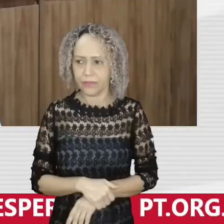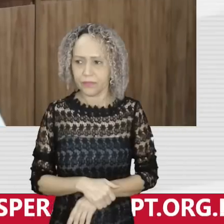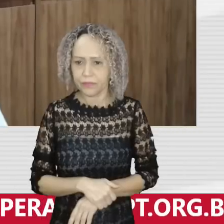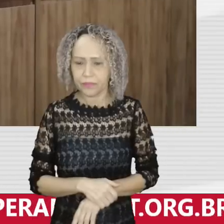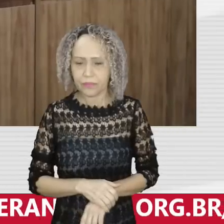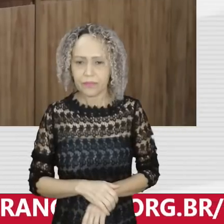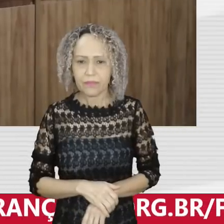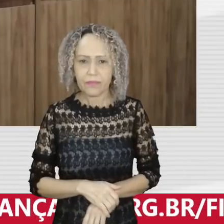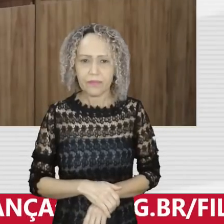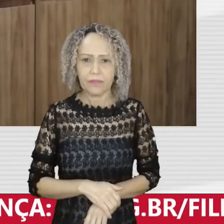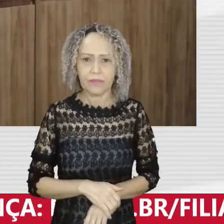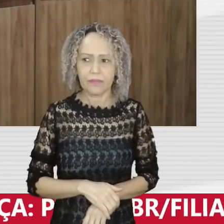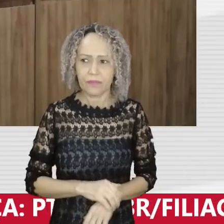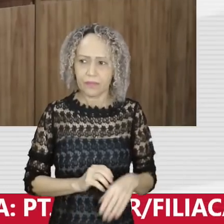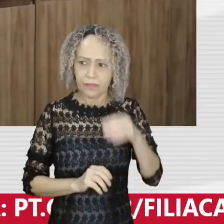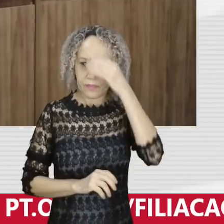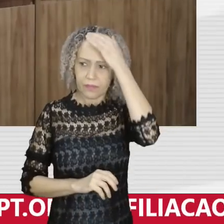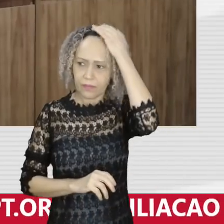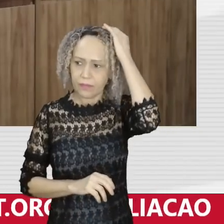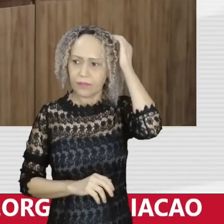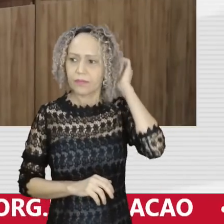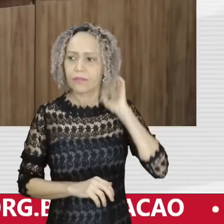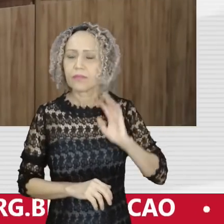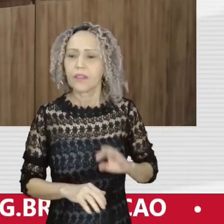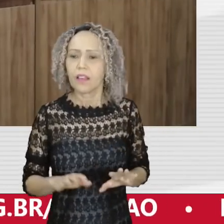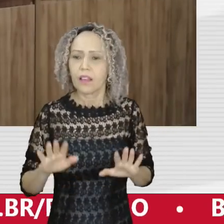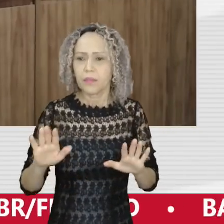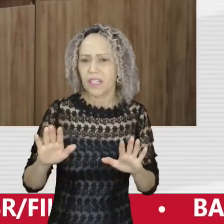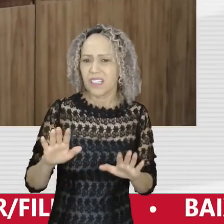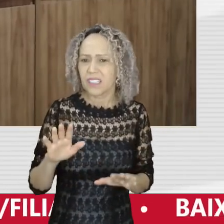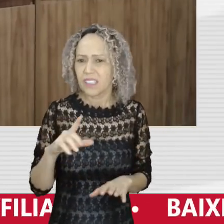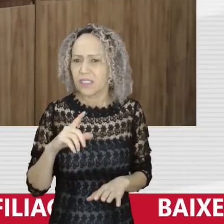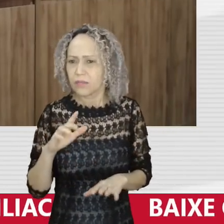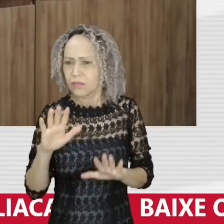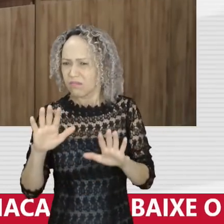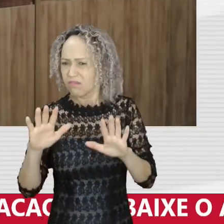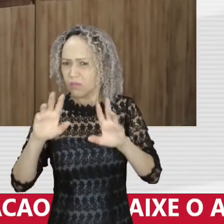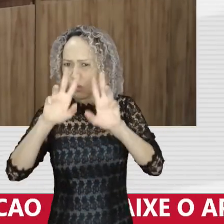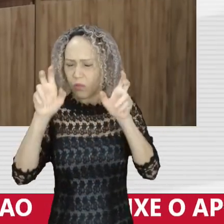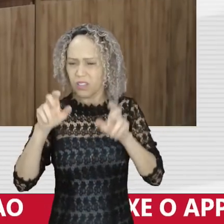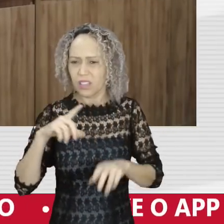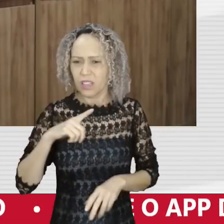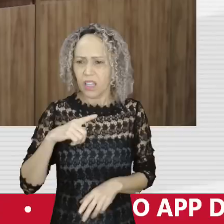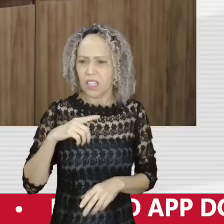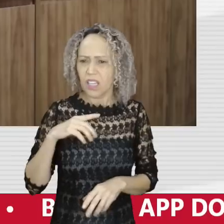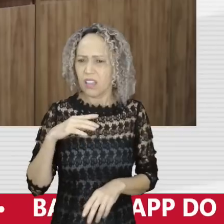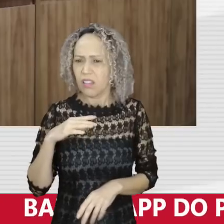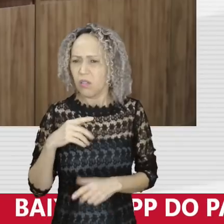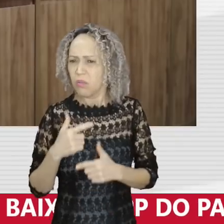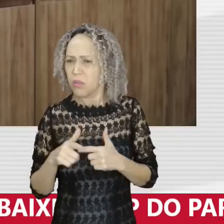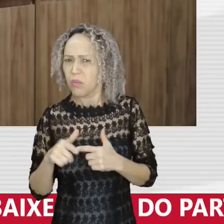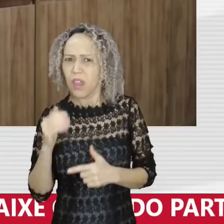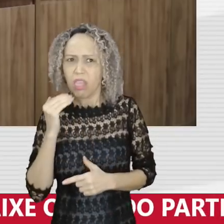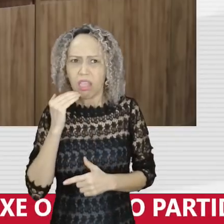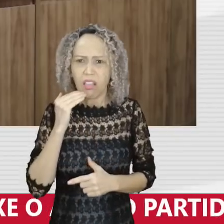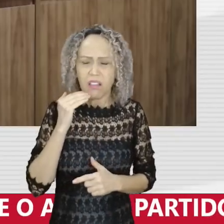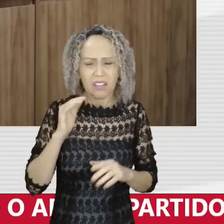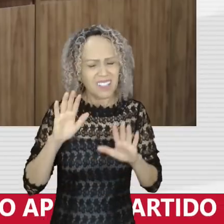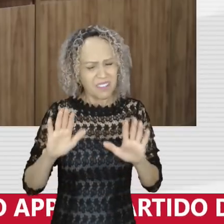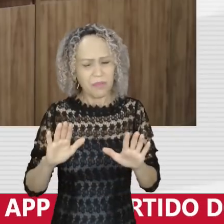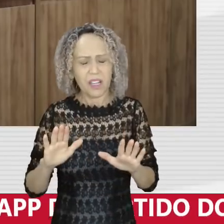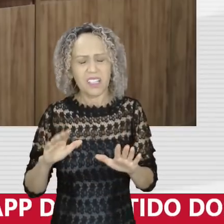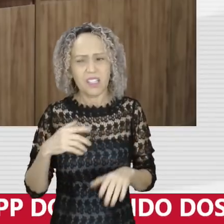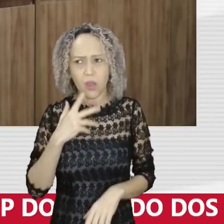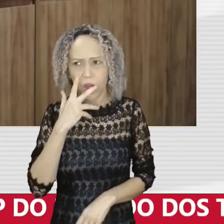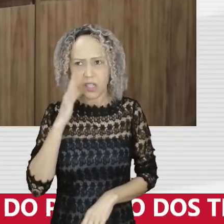Nós estamos tendo assim, algum problema aí de estar parando um pouco, né? Está cortando, né? Mas eu acho que eu consegui entender a maior parte